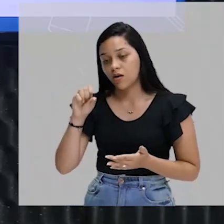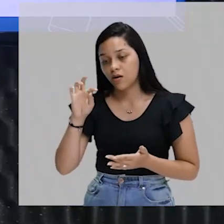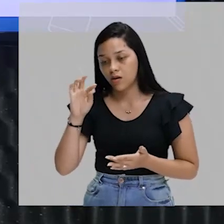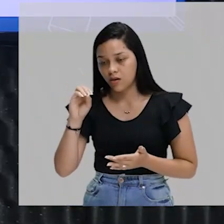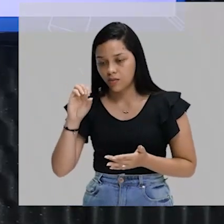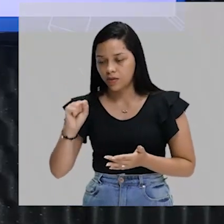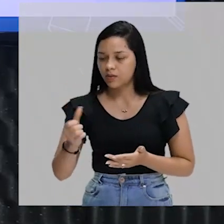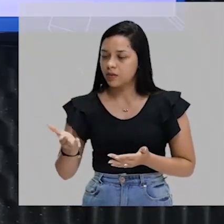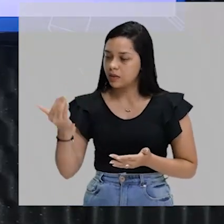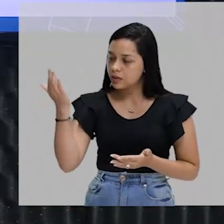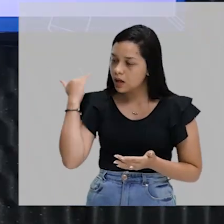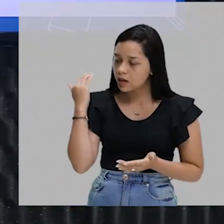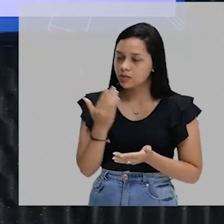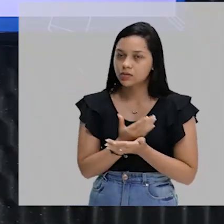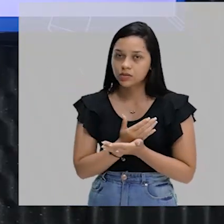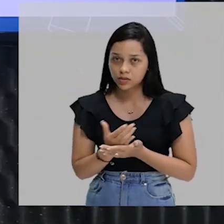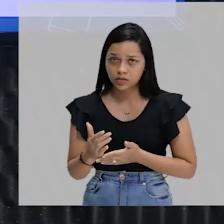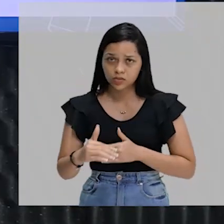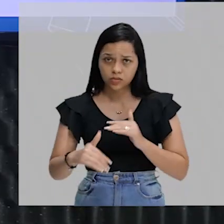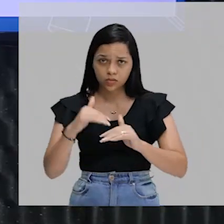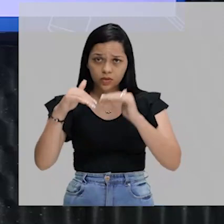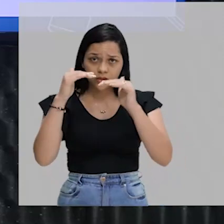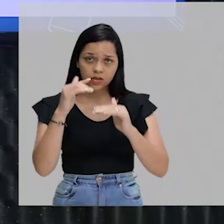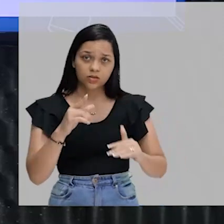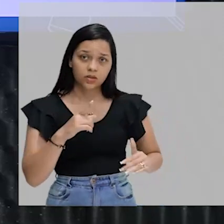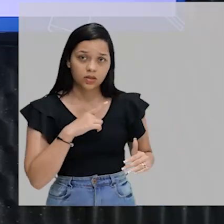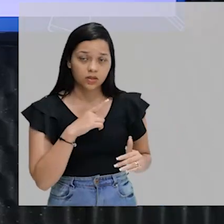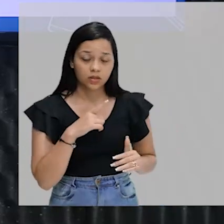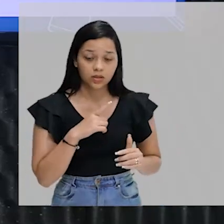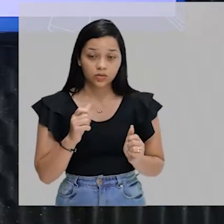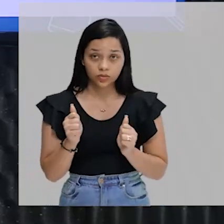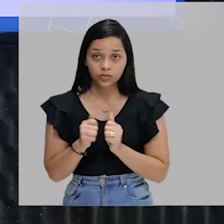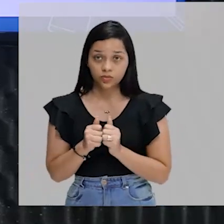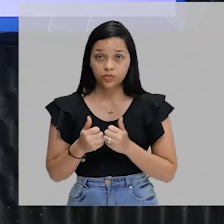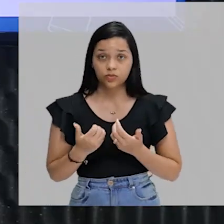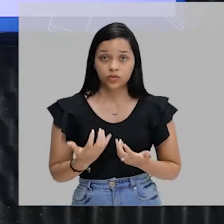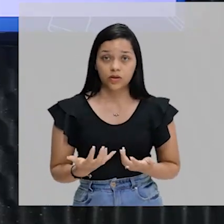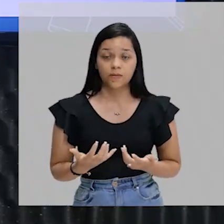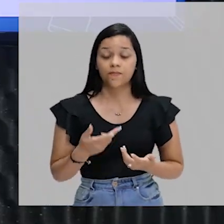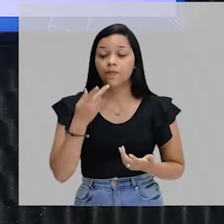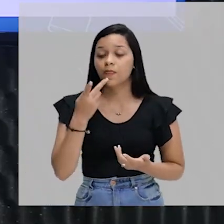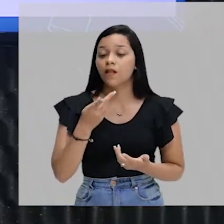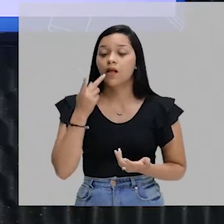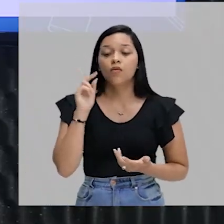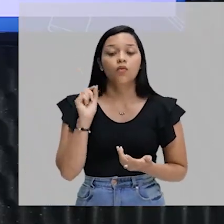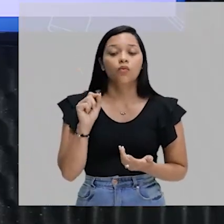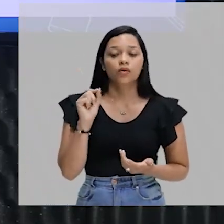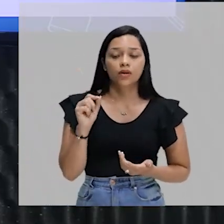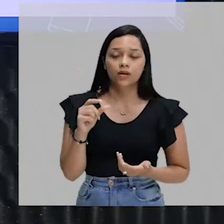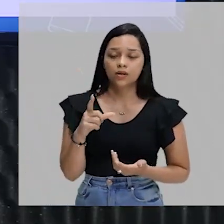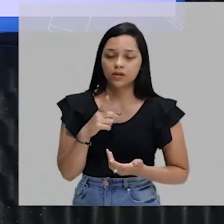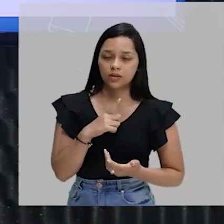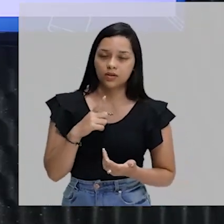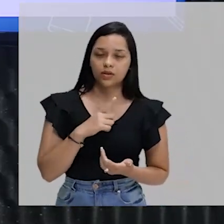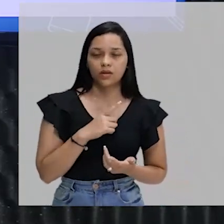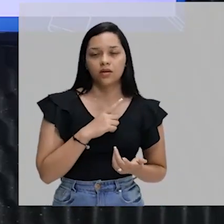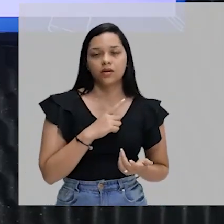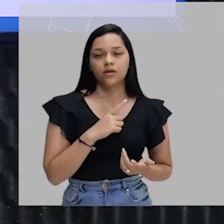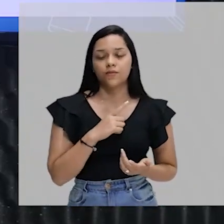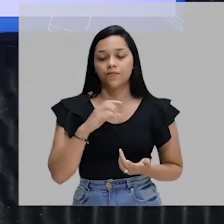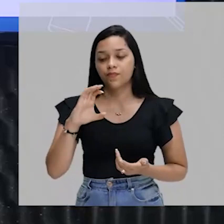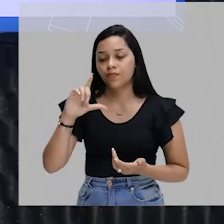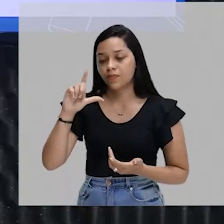remoto, lá no início do processo evolutivo, de acordo com os evolucionistas, eles diziam que